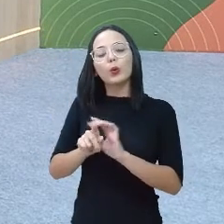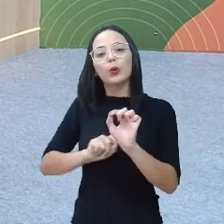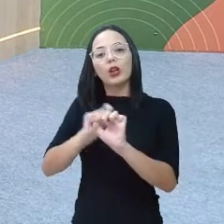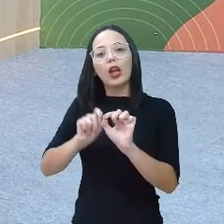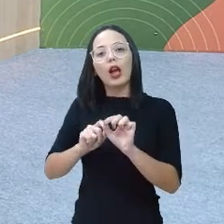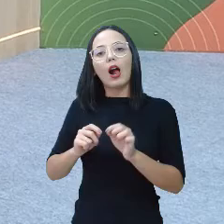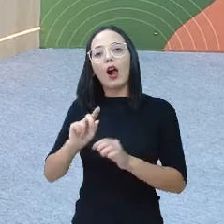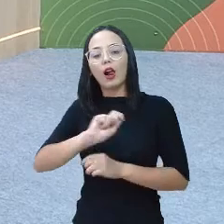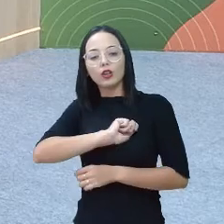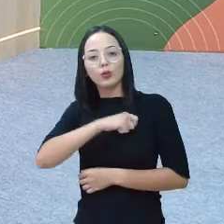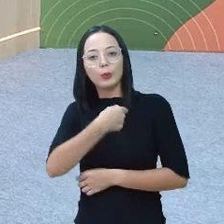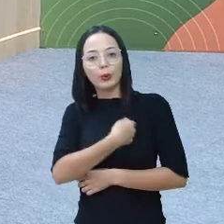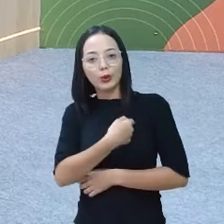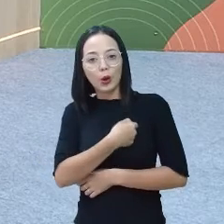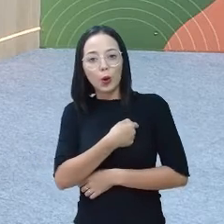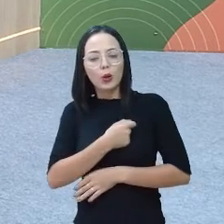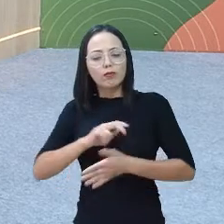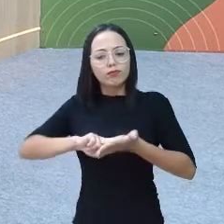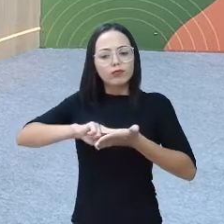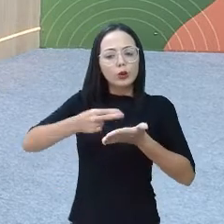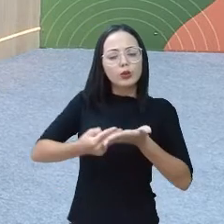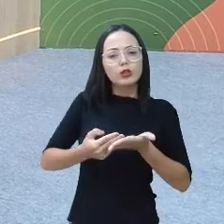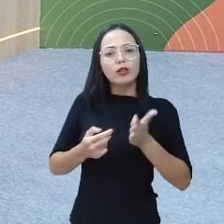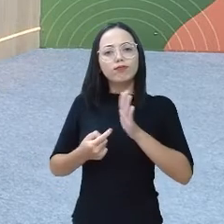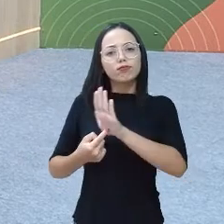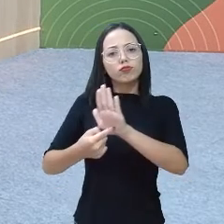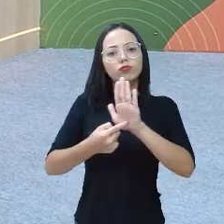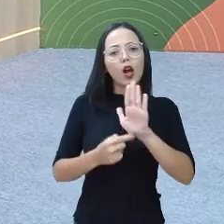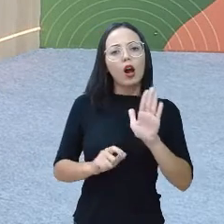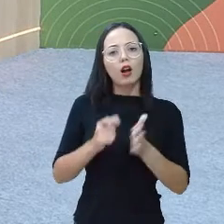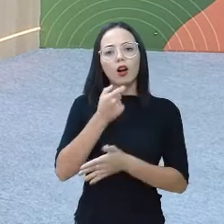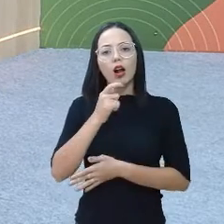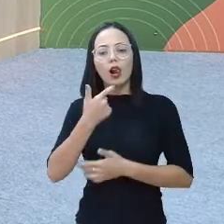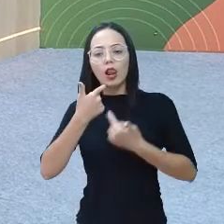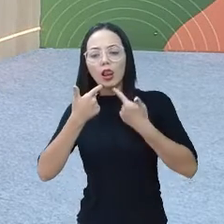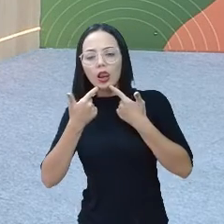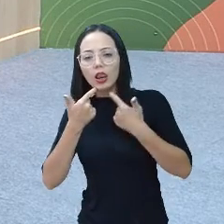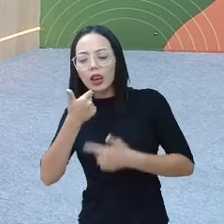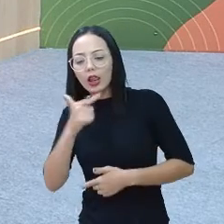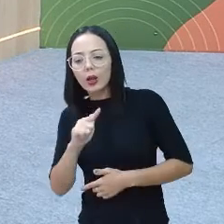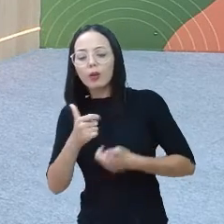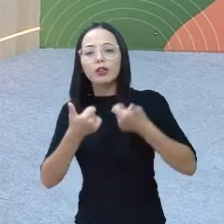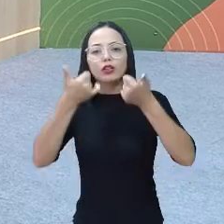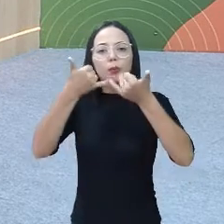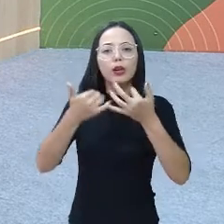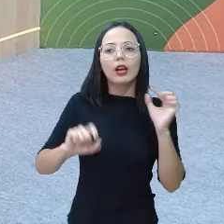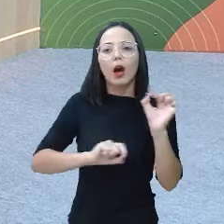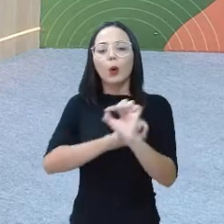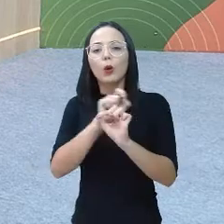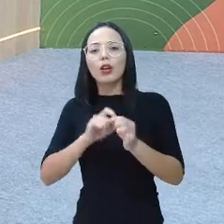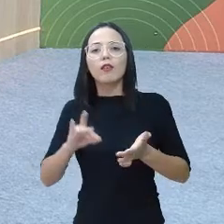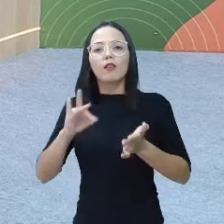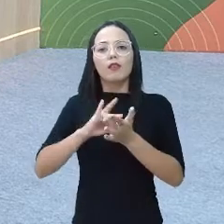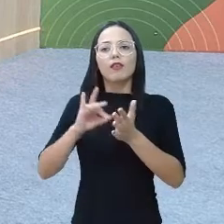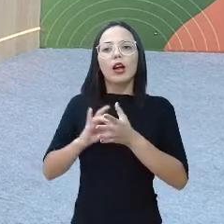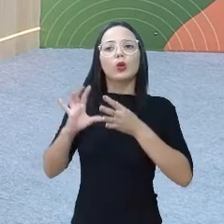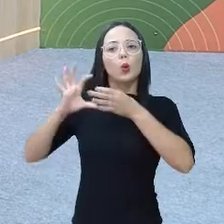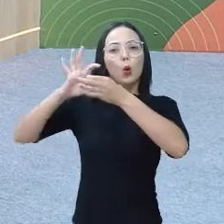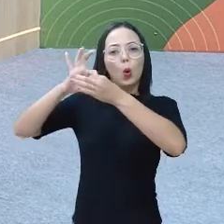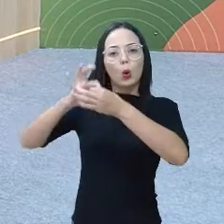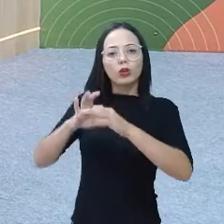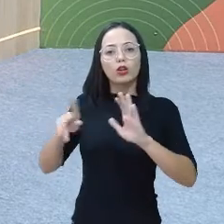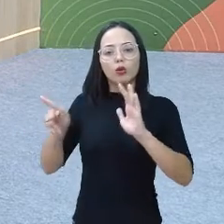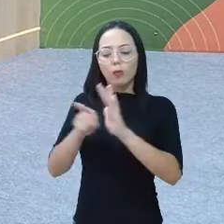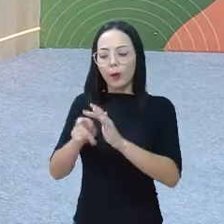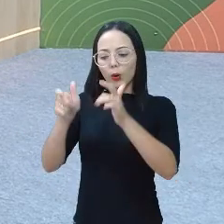passa a mostrar, né, no idioma do espanhol, explicar, né, a realidade, né, o contexto dos locais,